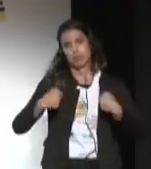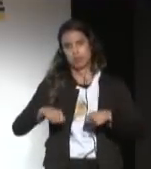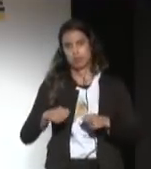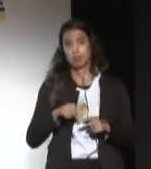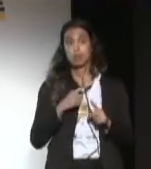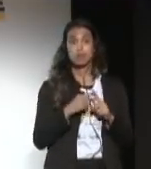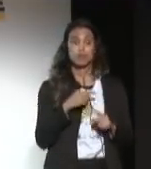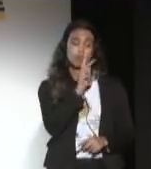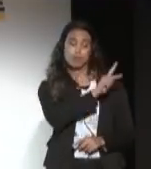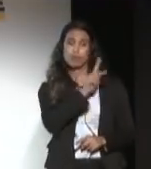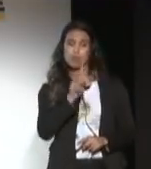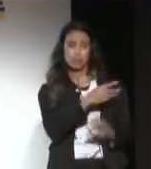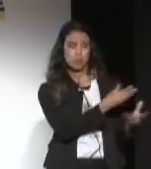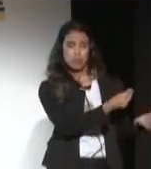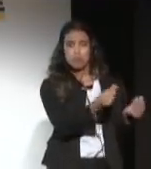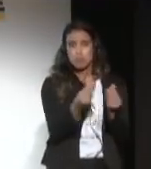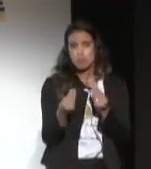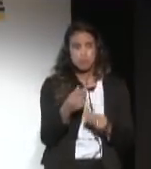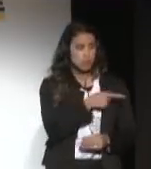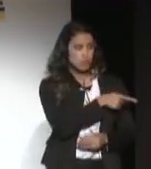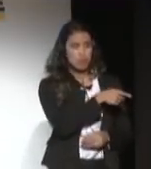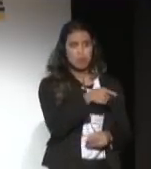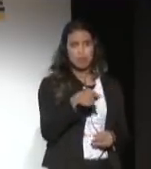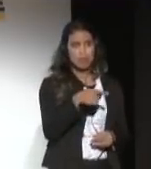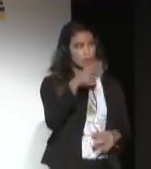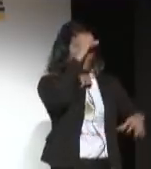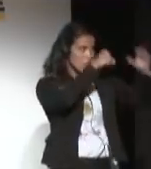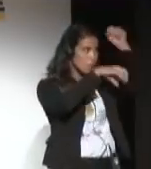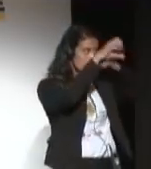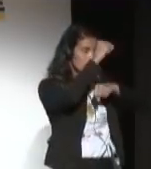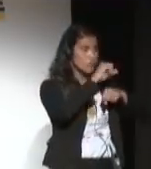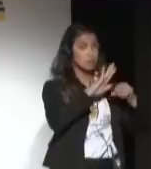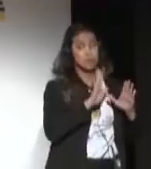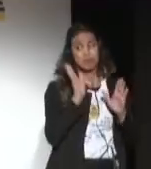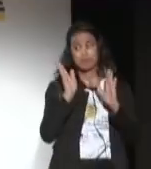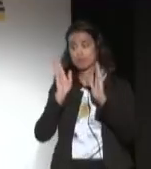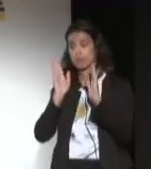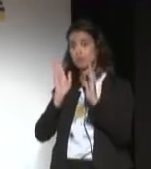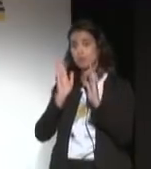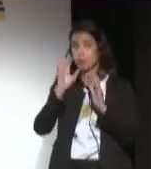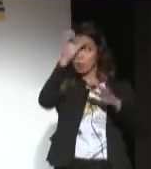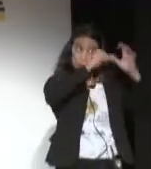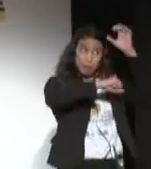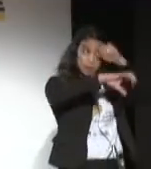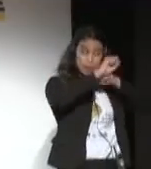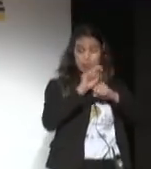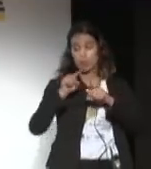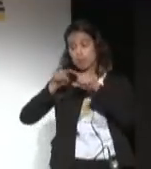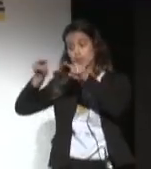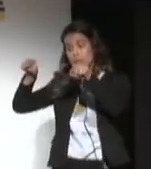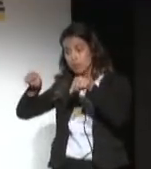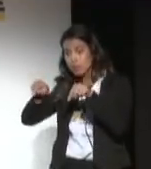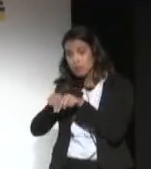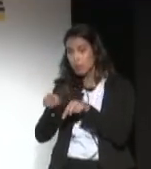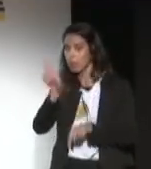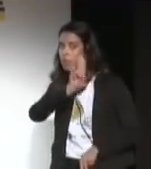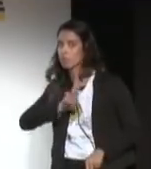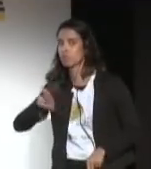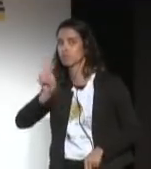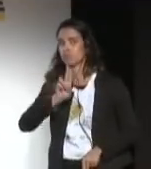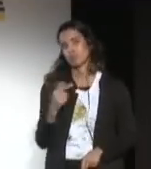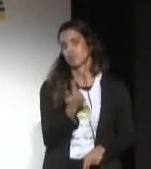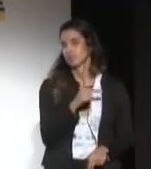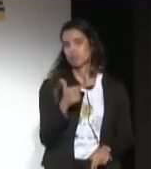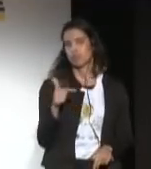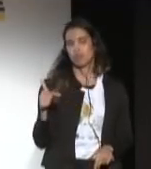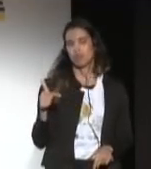têm uma educação onde eles não vivenciam esses padrões, eles não usam esse conhecimento, eles não experimentam essas formas